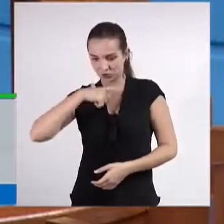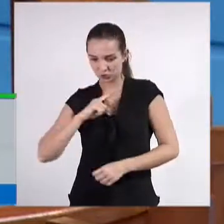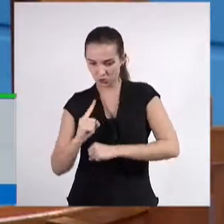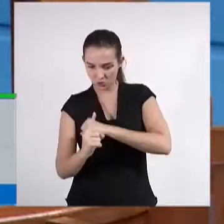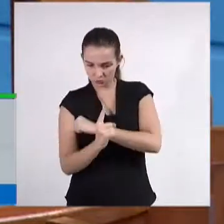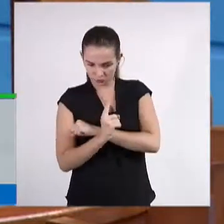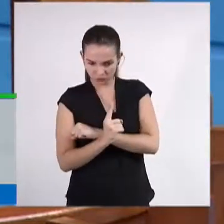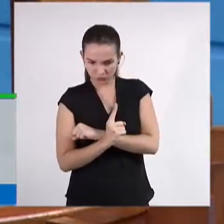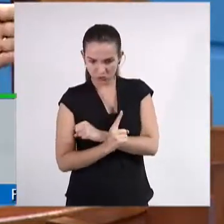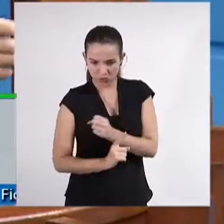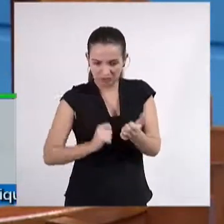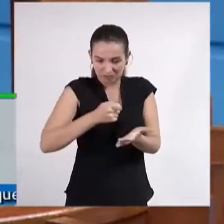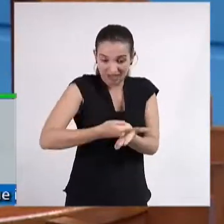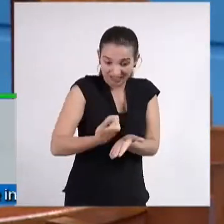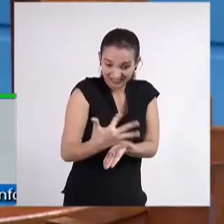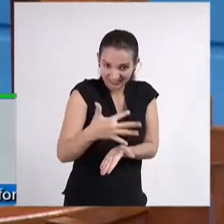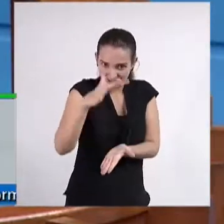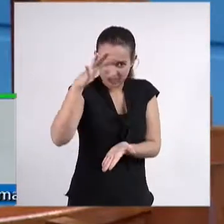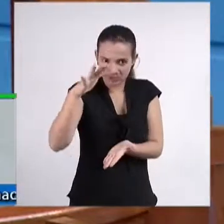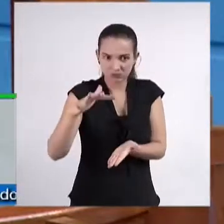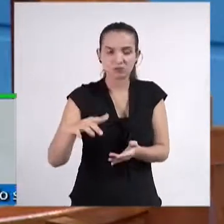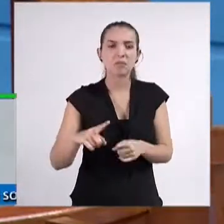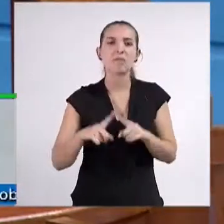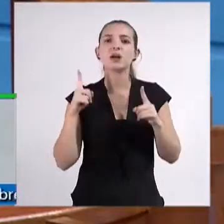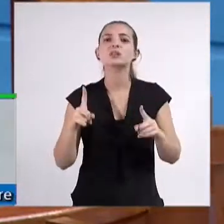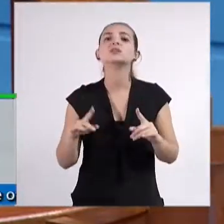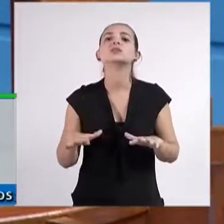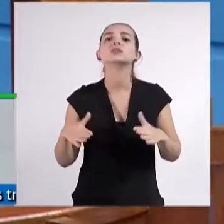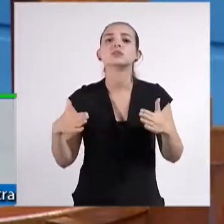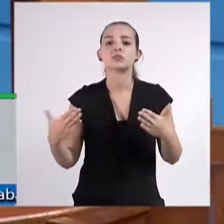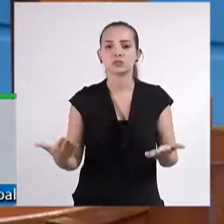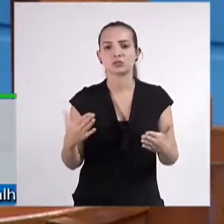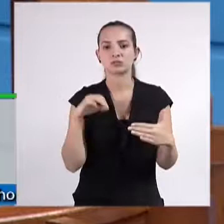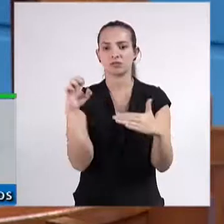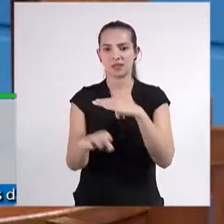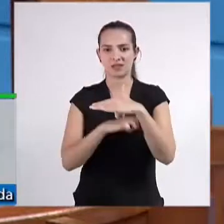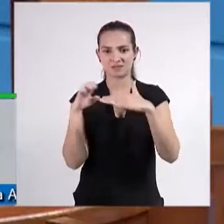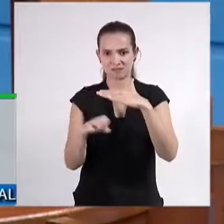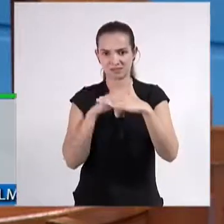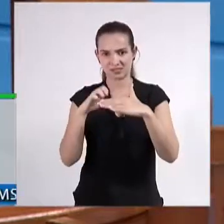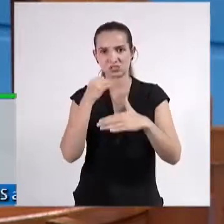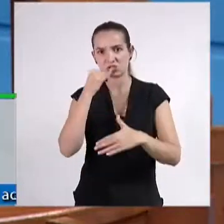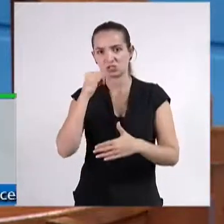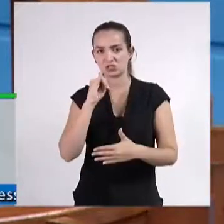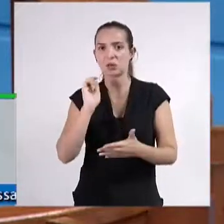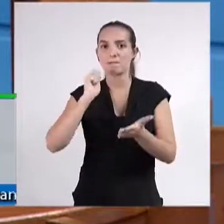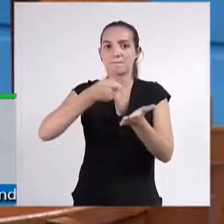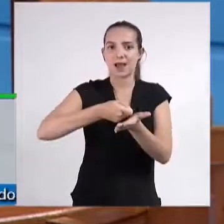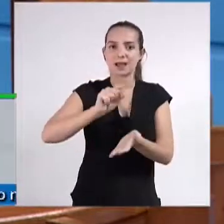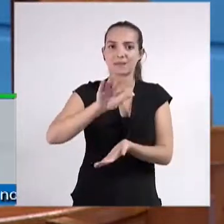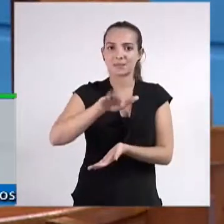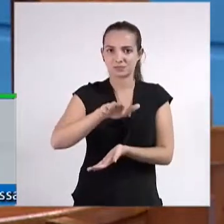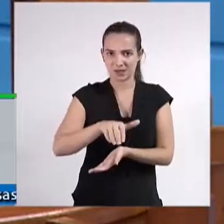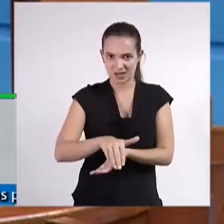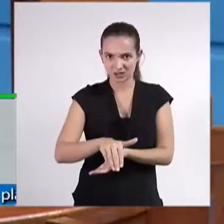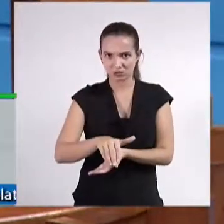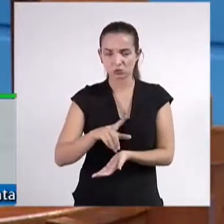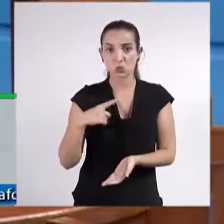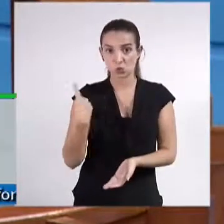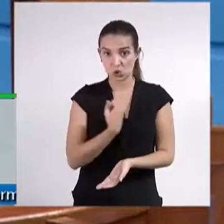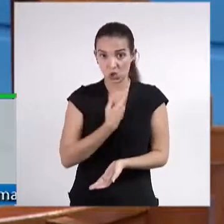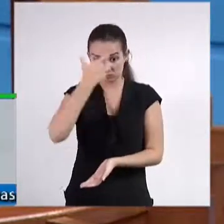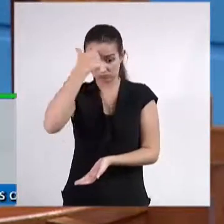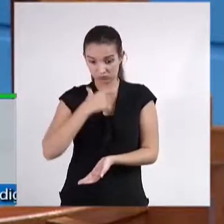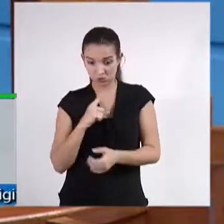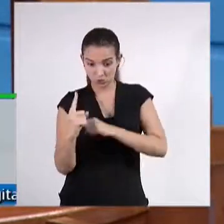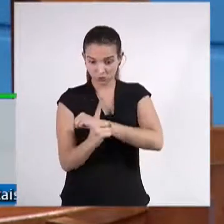caro, e quando a empresa compra mais barato, isso é repassado também ao consumidor. Eu fiz, inclusive,